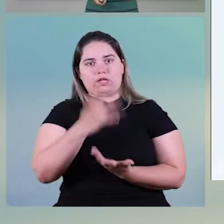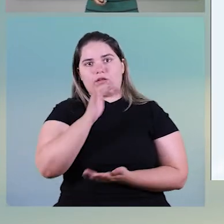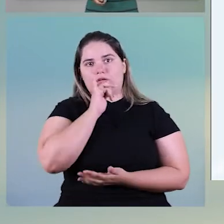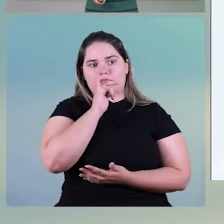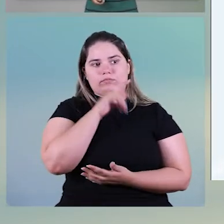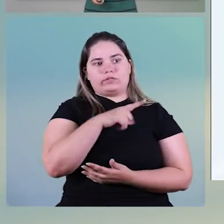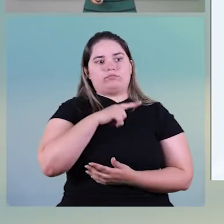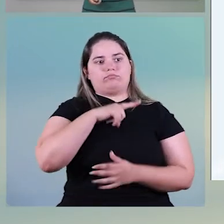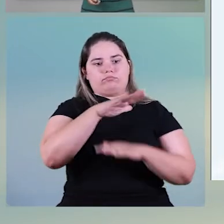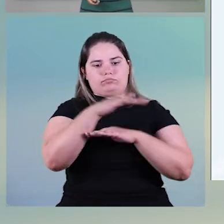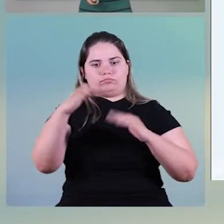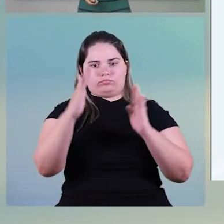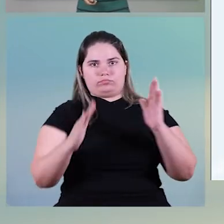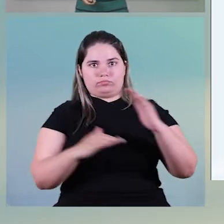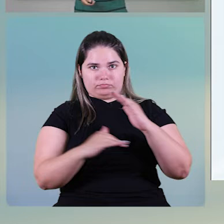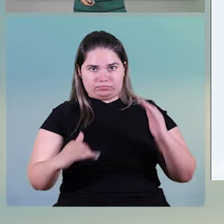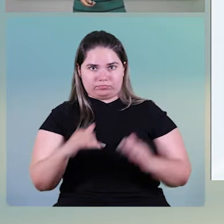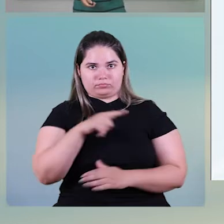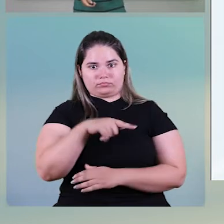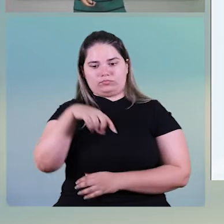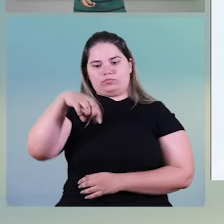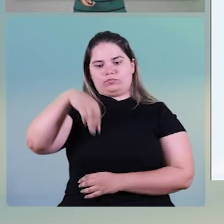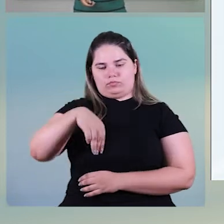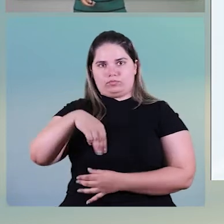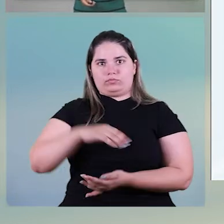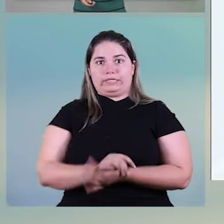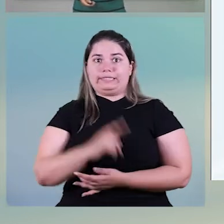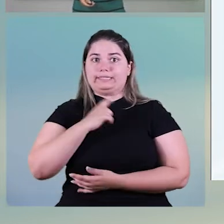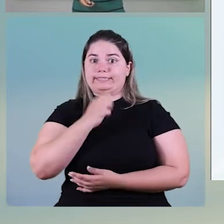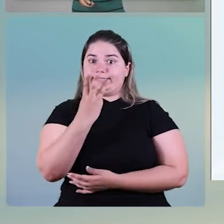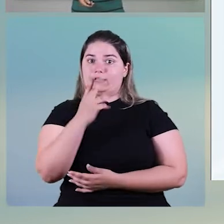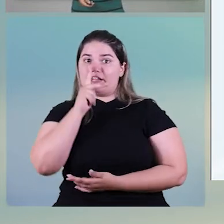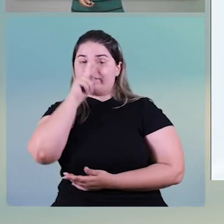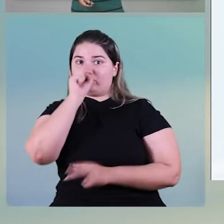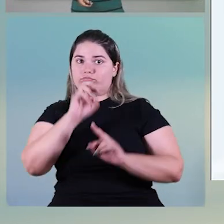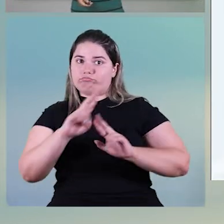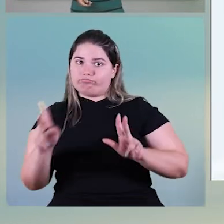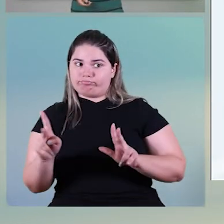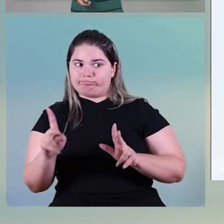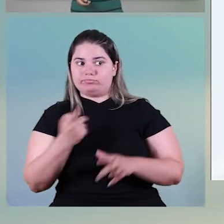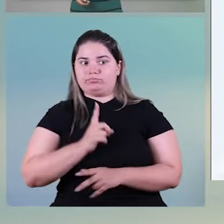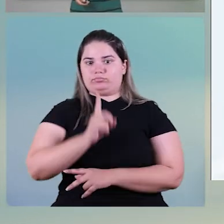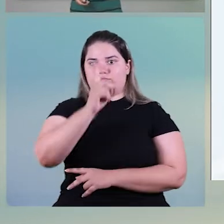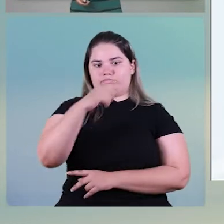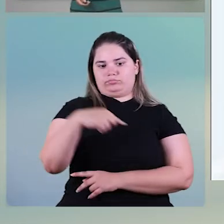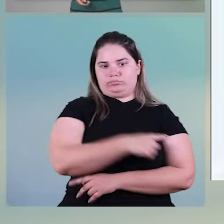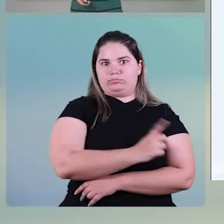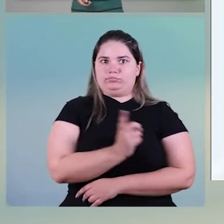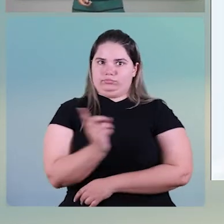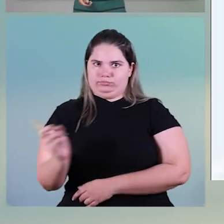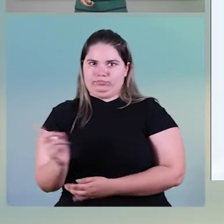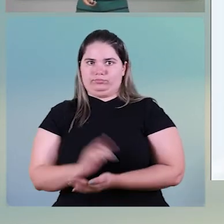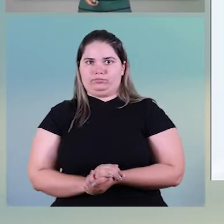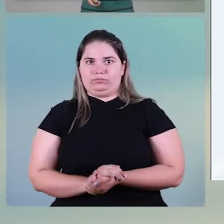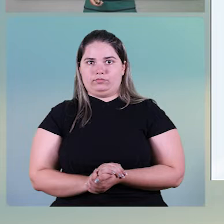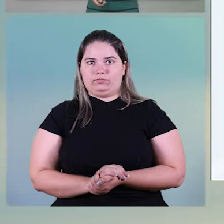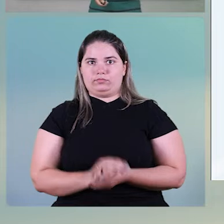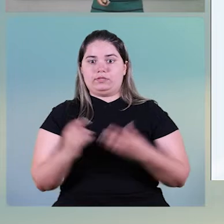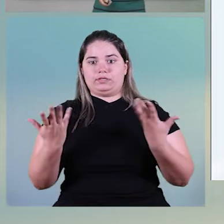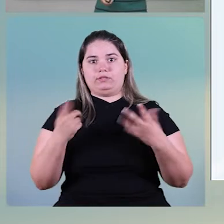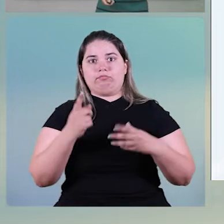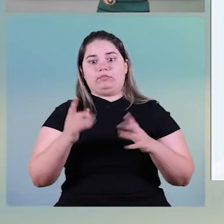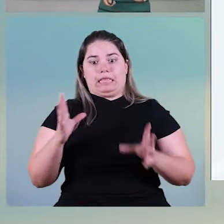M puxada por três forças distintas. Essas forças, se derem